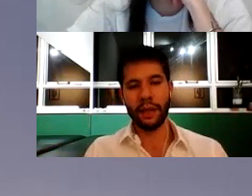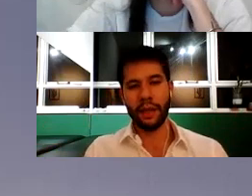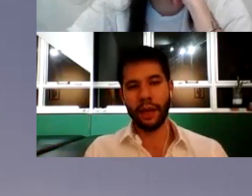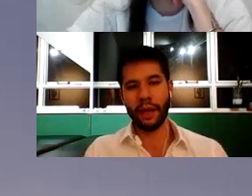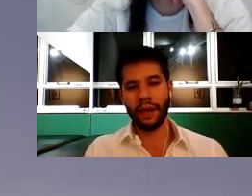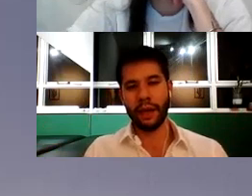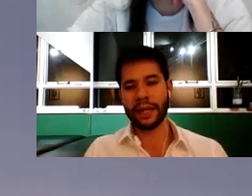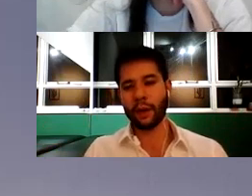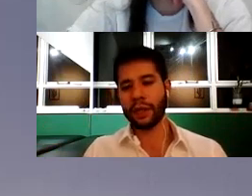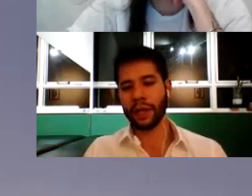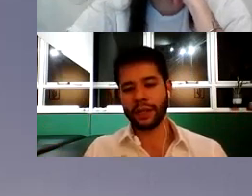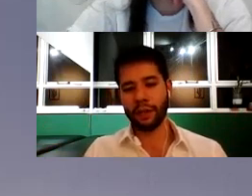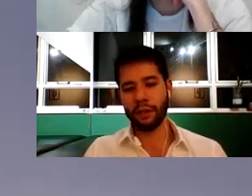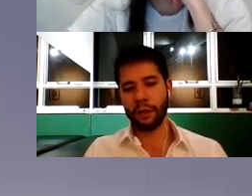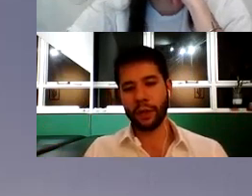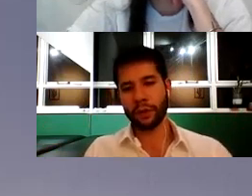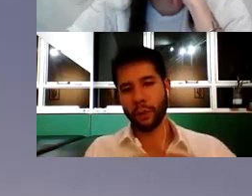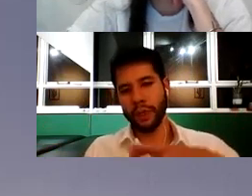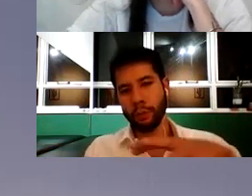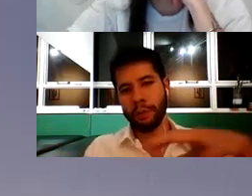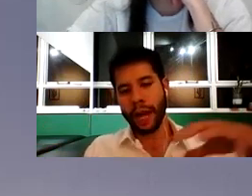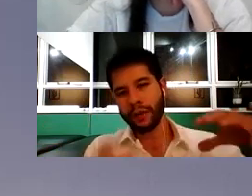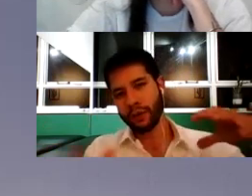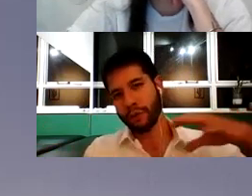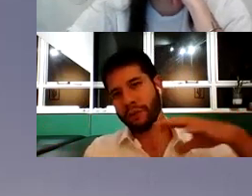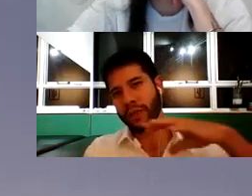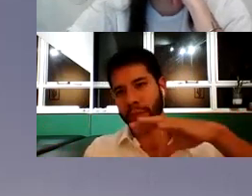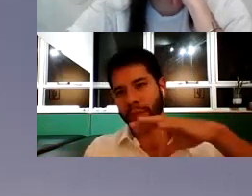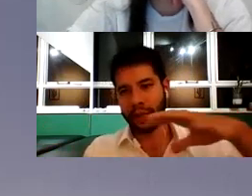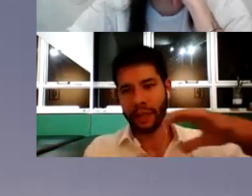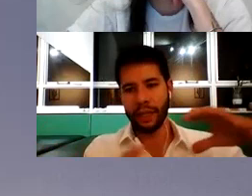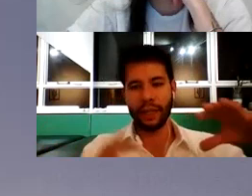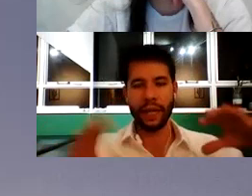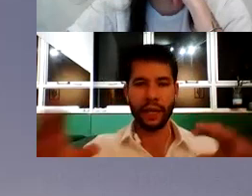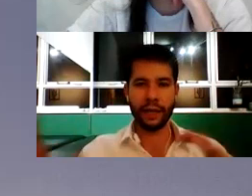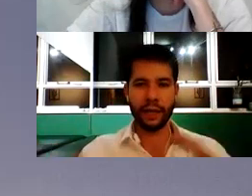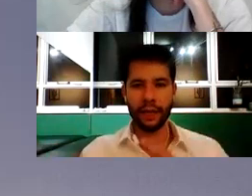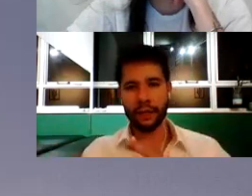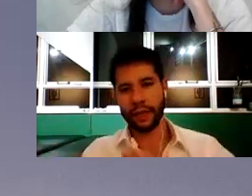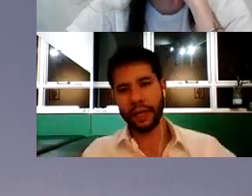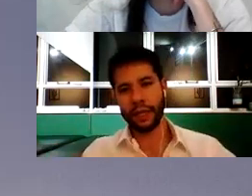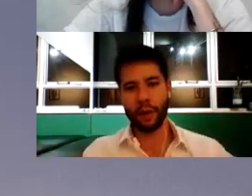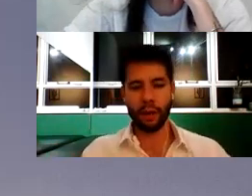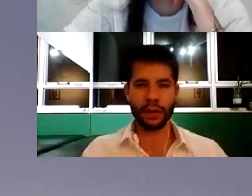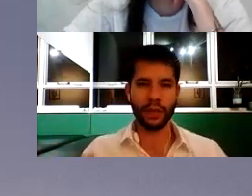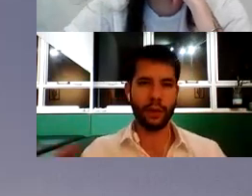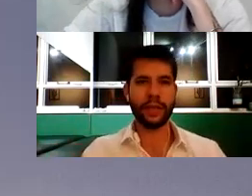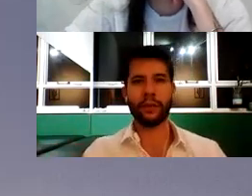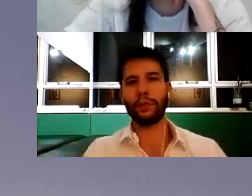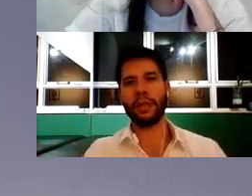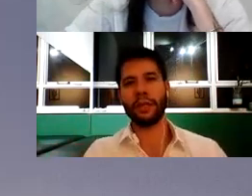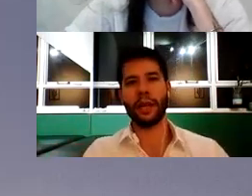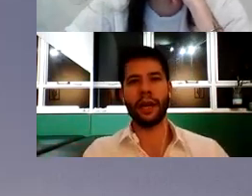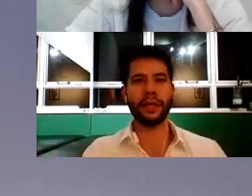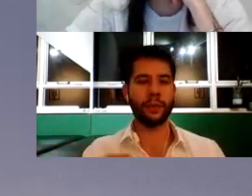profissionais, essa comunicação foi construindo uma imagem sobre o Felipe, né? Quem é ele, o que ele gosta, quais